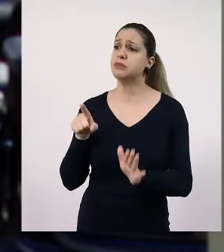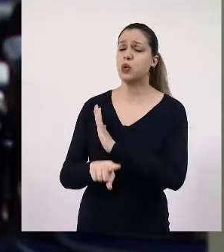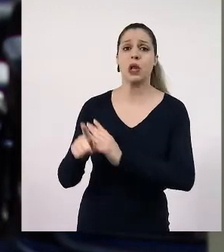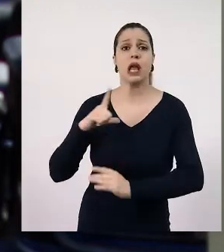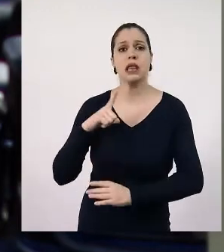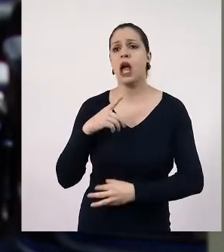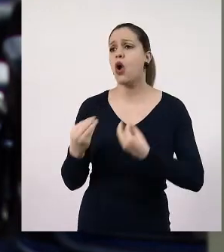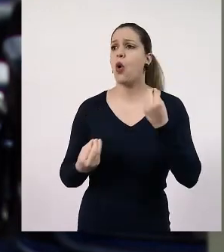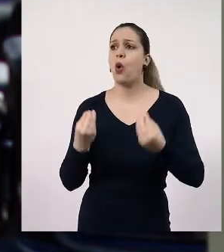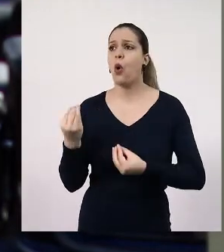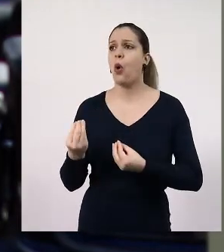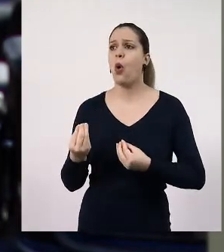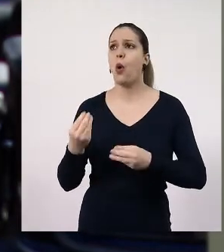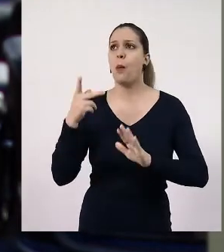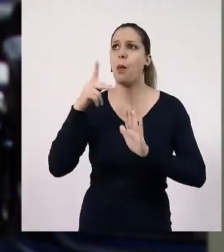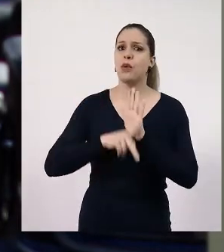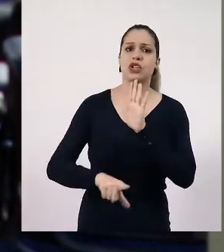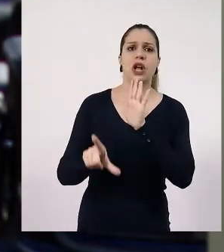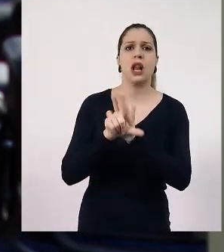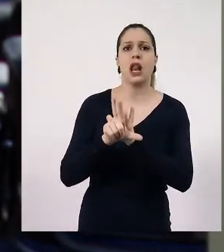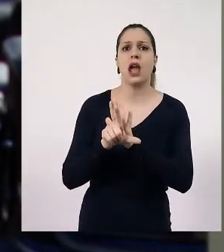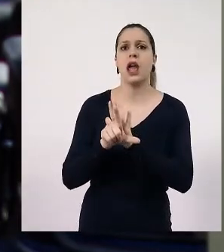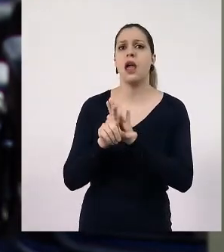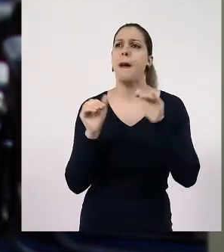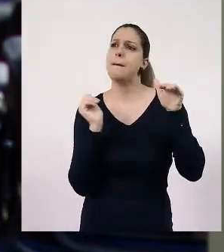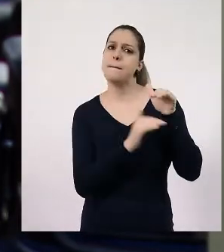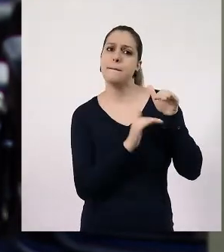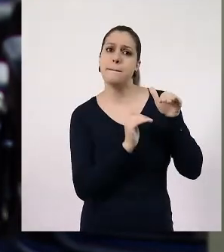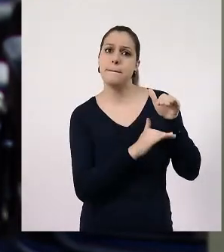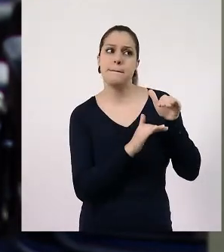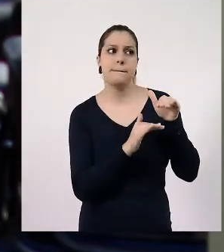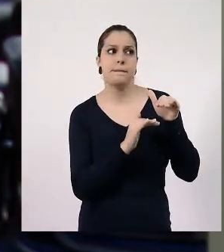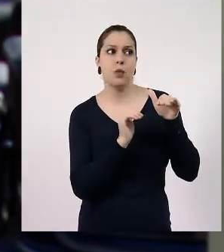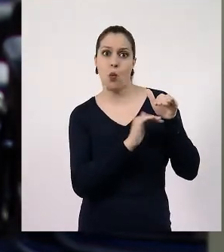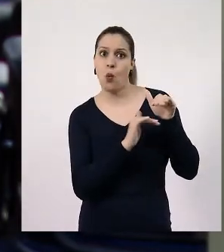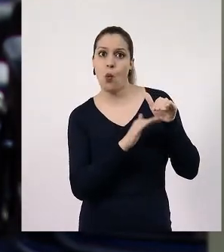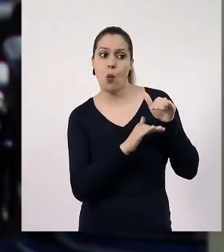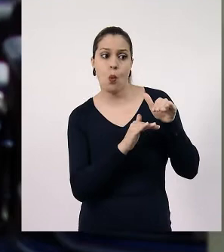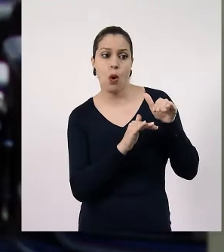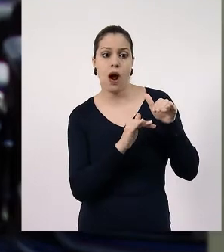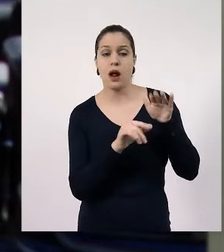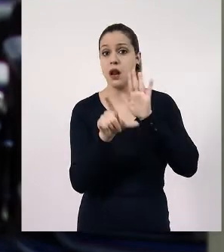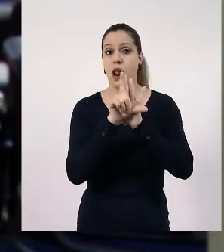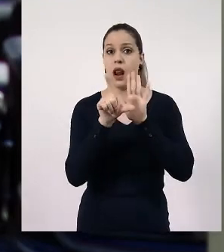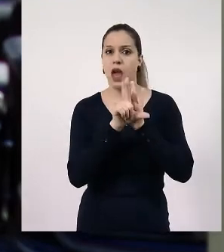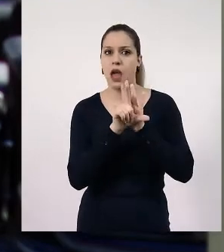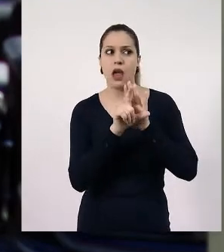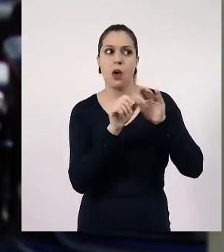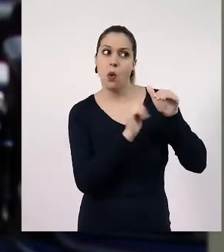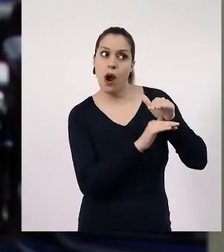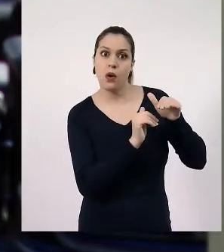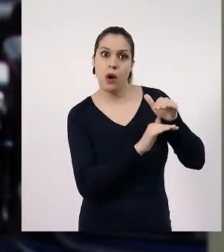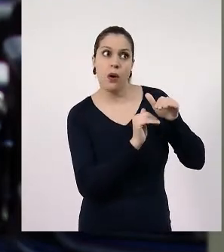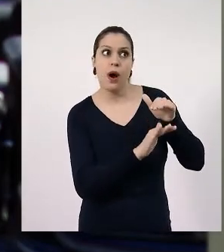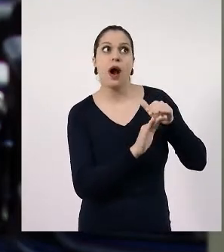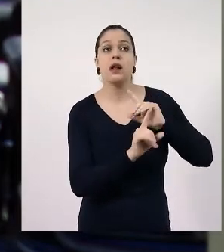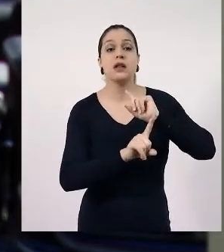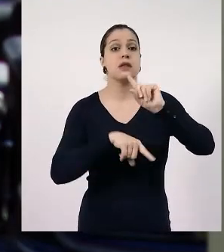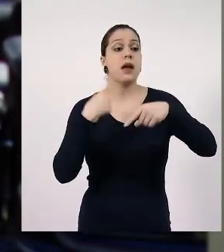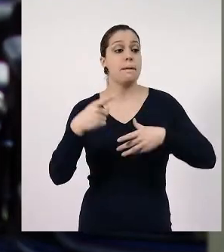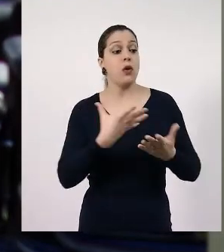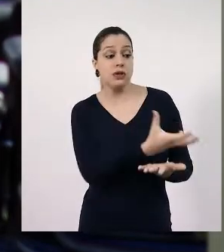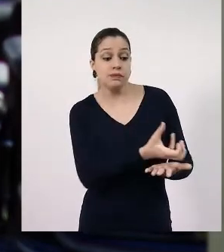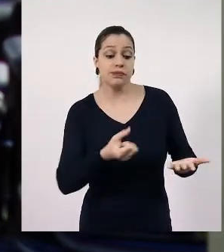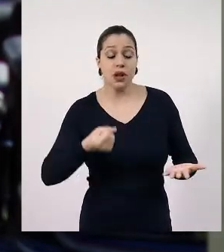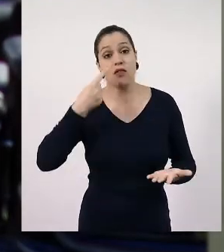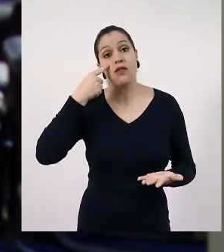de criar um banco de leis durante a pandemia? Como é que os estados estão se unindo em